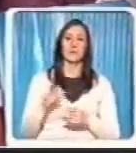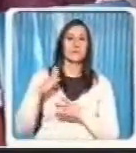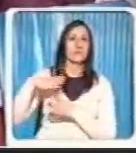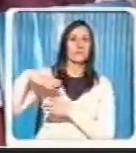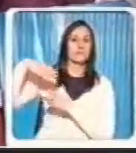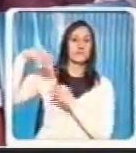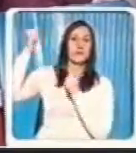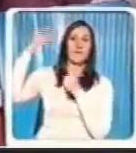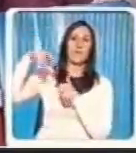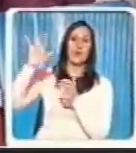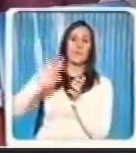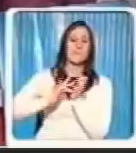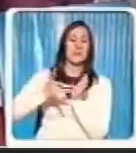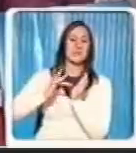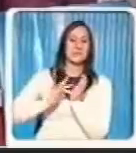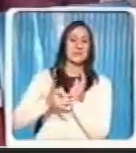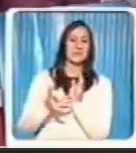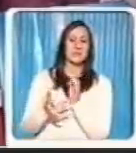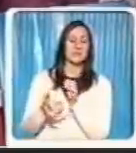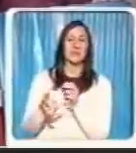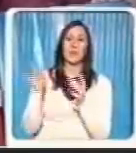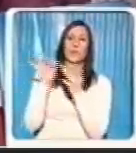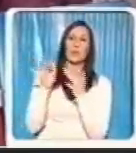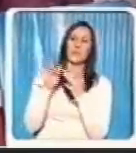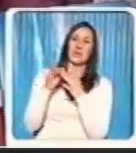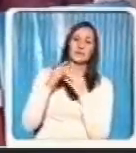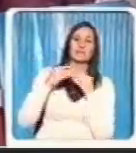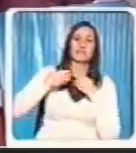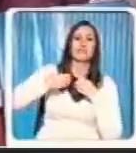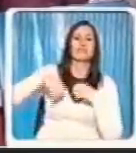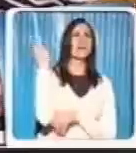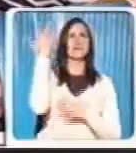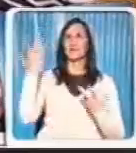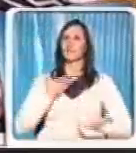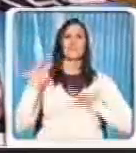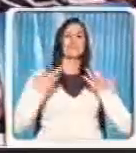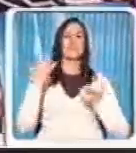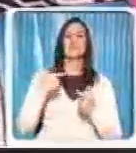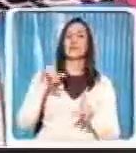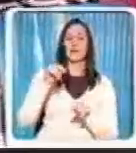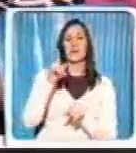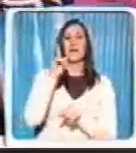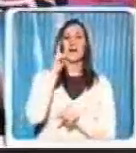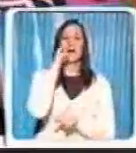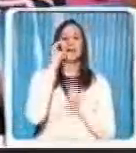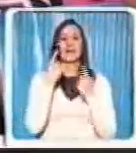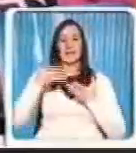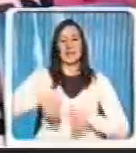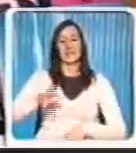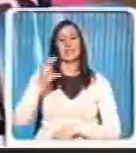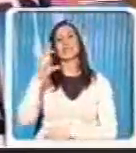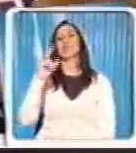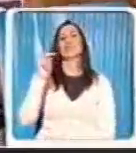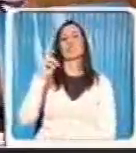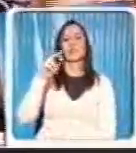desapareceu. Foi para o Brasil. Perdemos o contacto com ela. Pois estamos a falar de alguém que nasce na Charneca, que nasce na